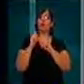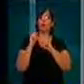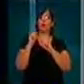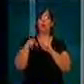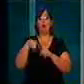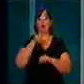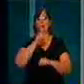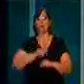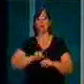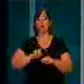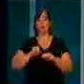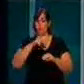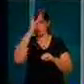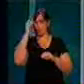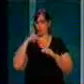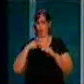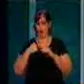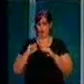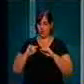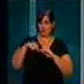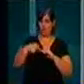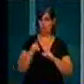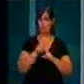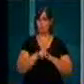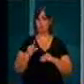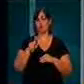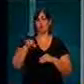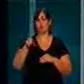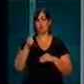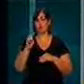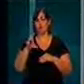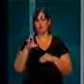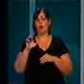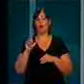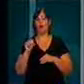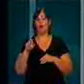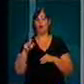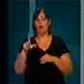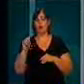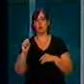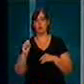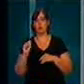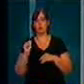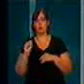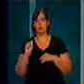ilustre sucessor, professor José Carlos de Figueiredo Ferraz.